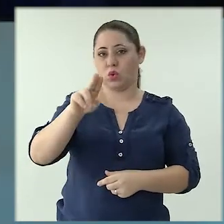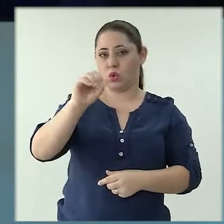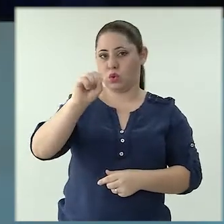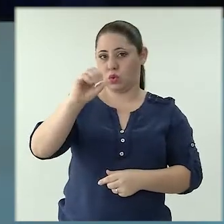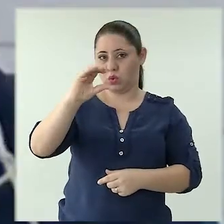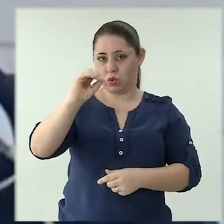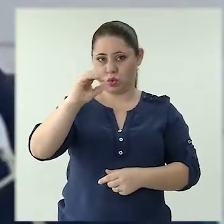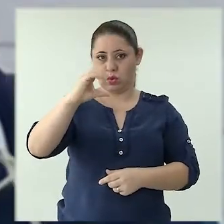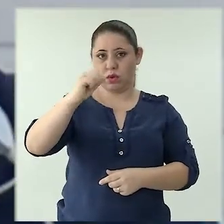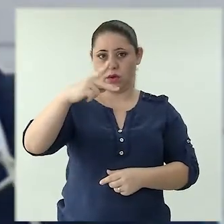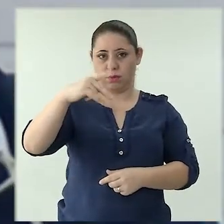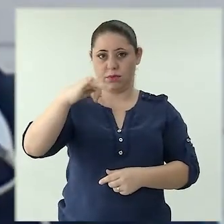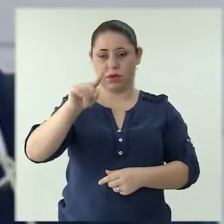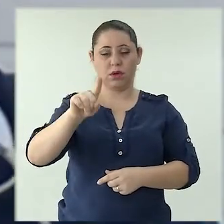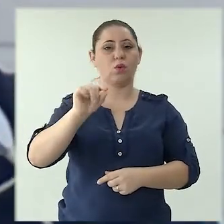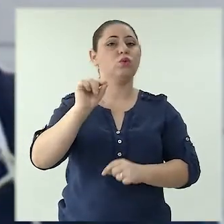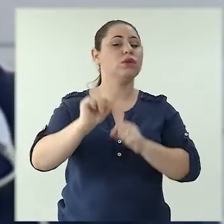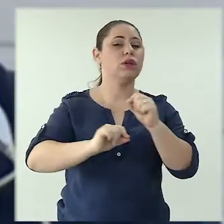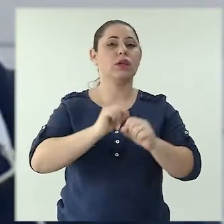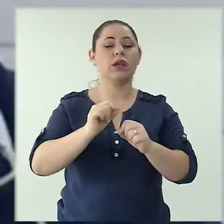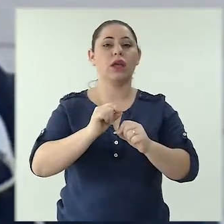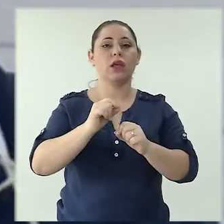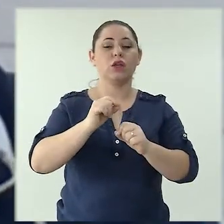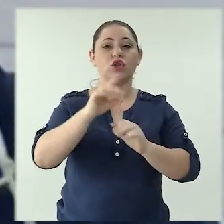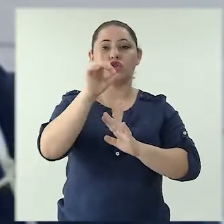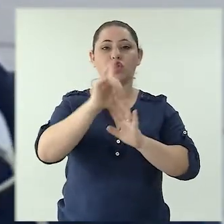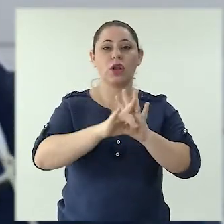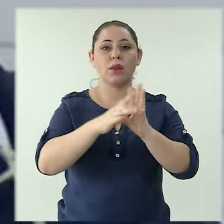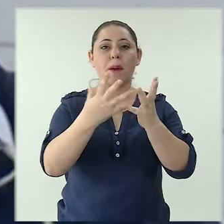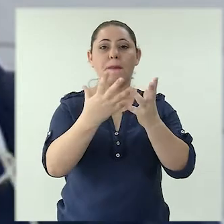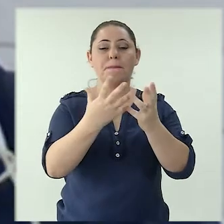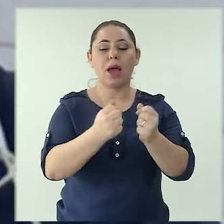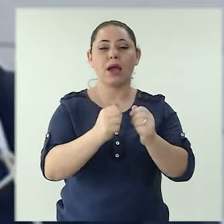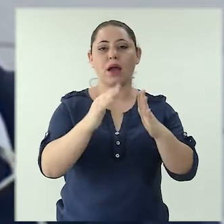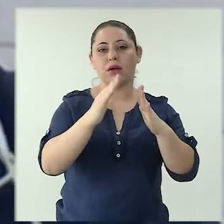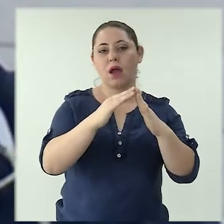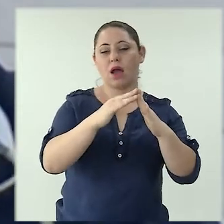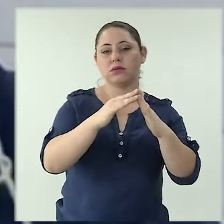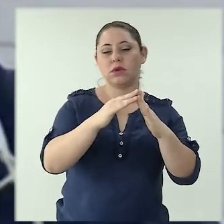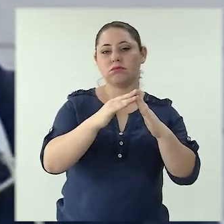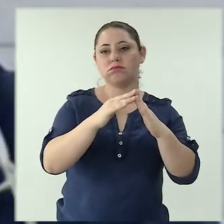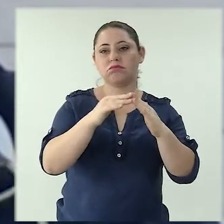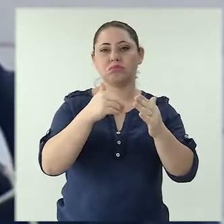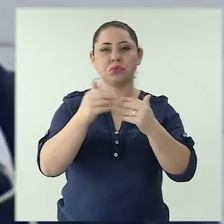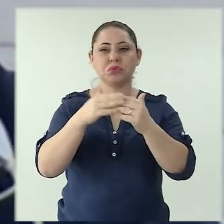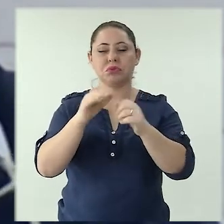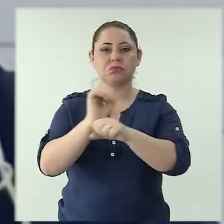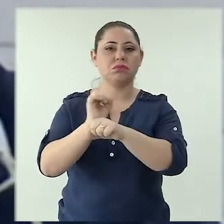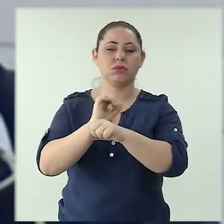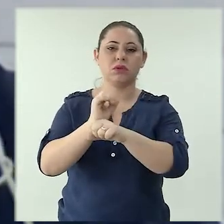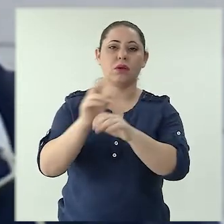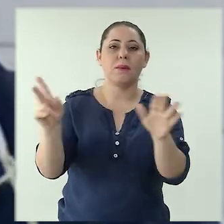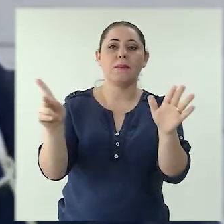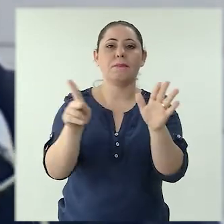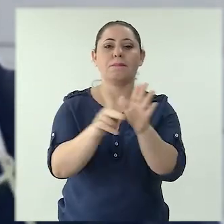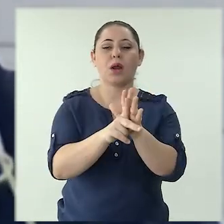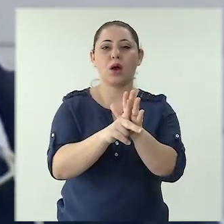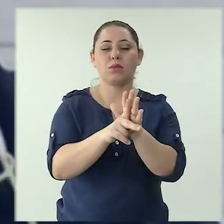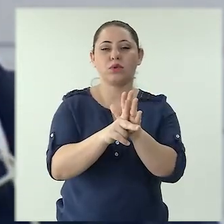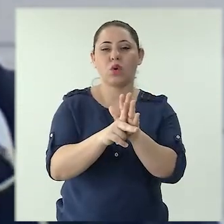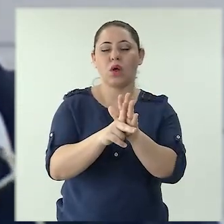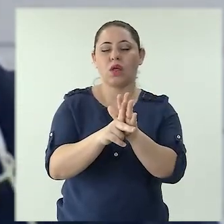uso capião, ele vem a ser uma aquisição da propriedade que pode ser móvel ou de um bem móvel ou imóvel pela